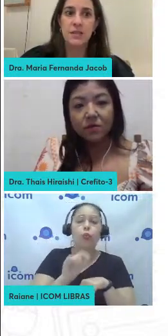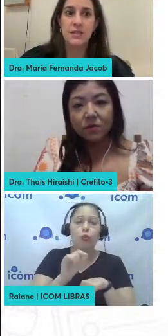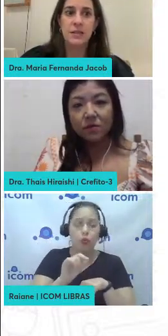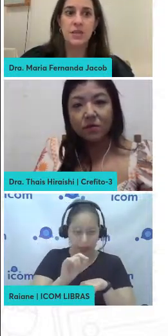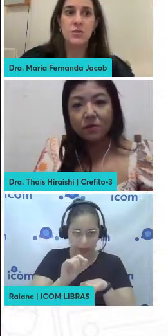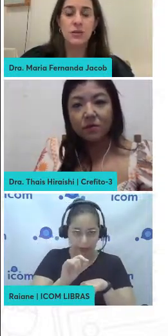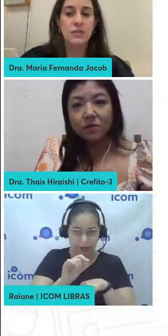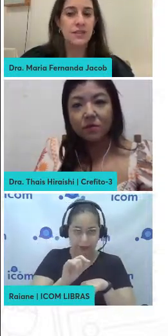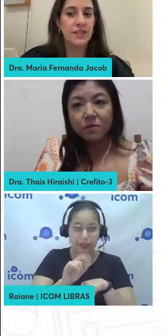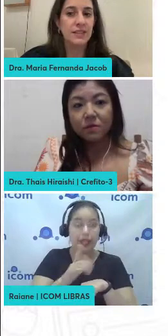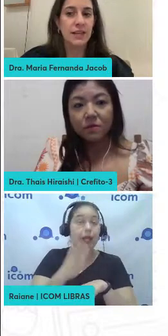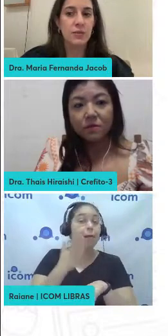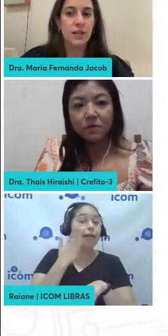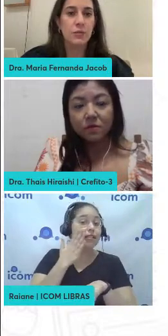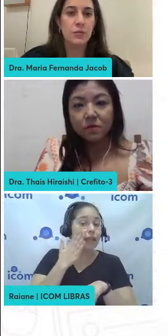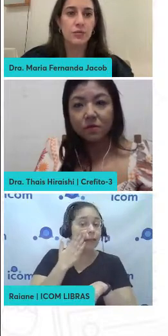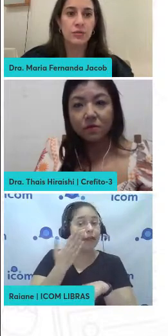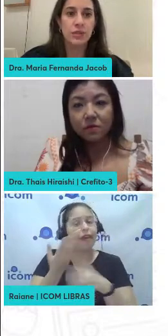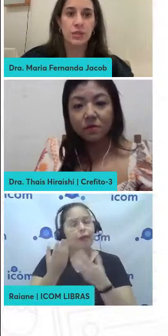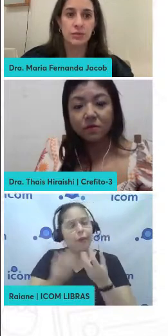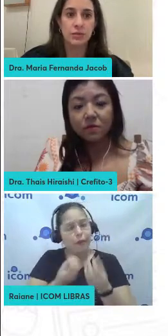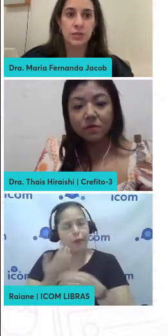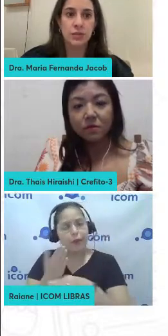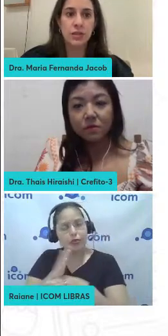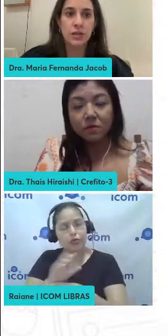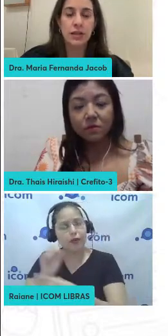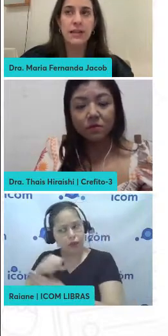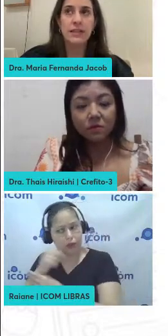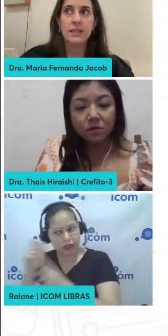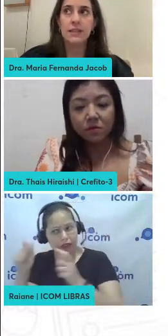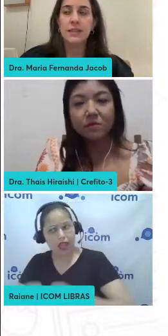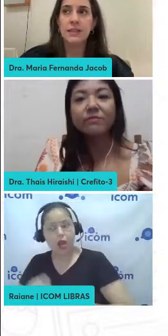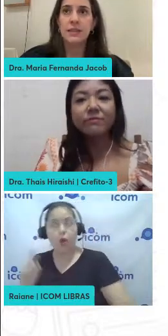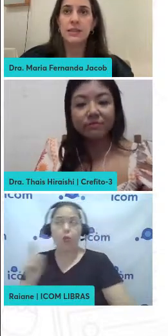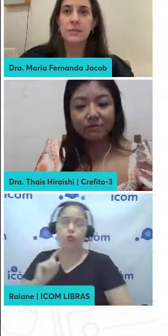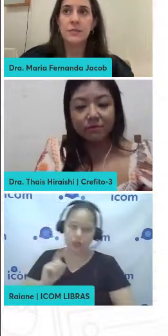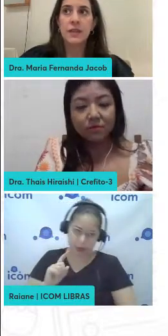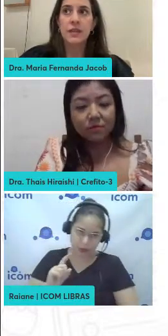você saber exatamente quando que você vai entrar com o recurso ou não.